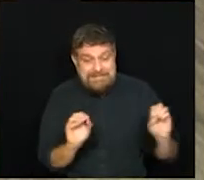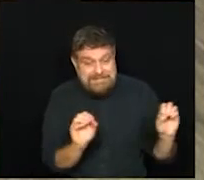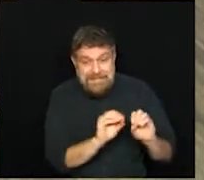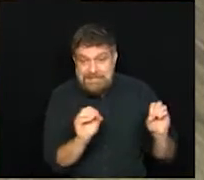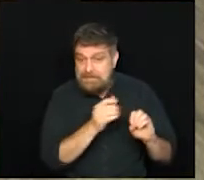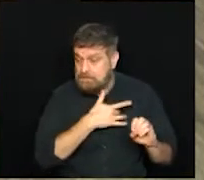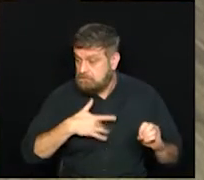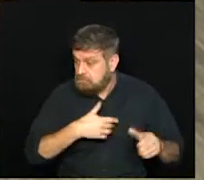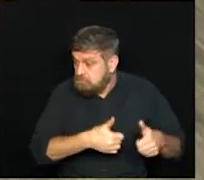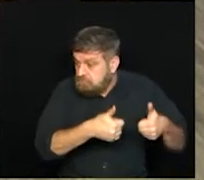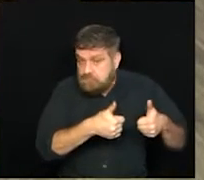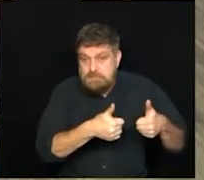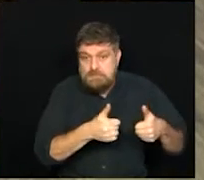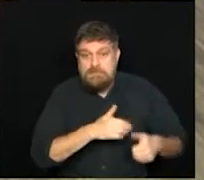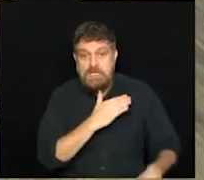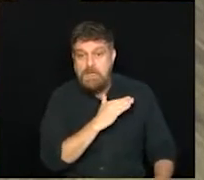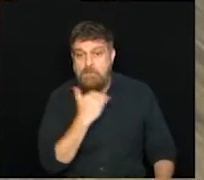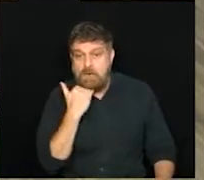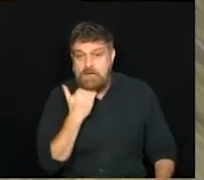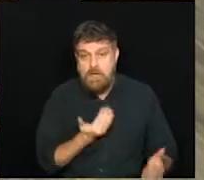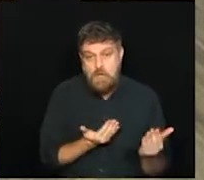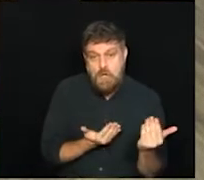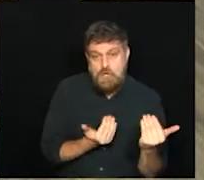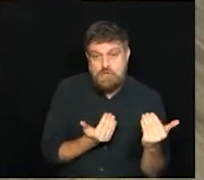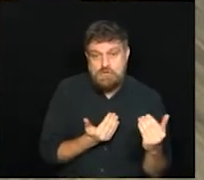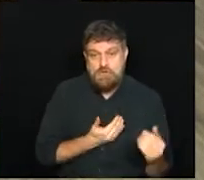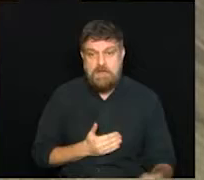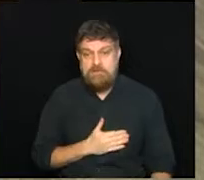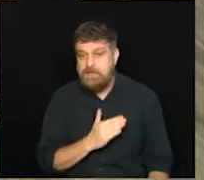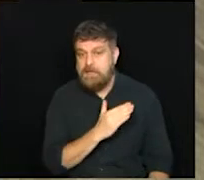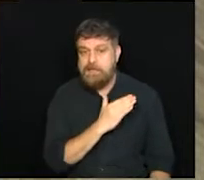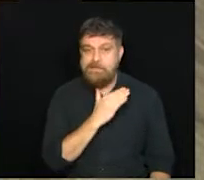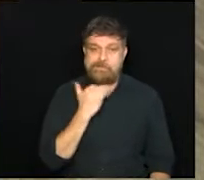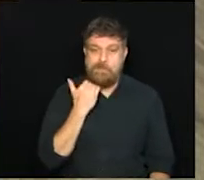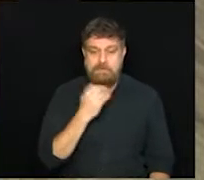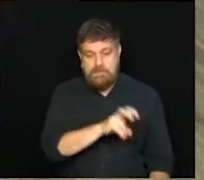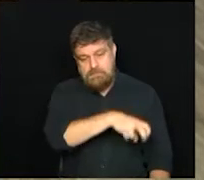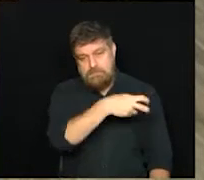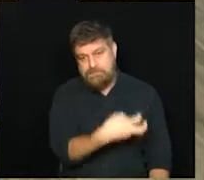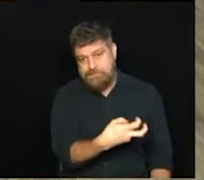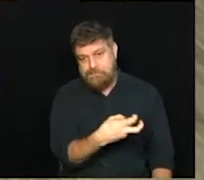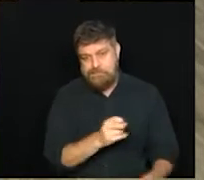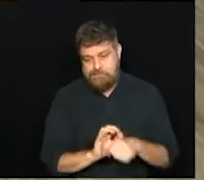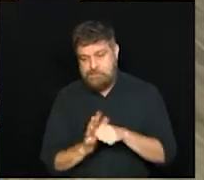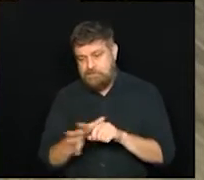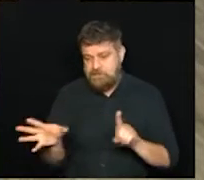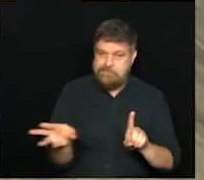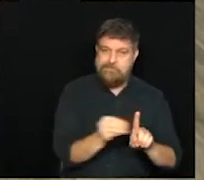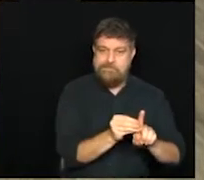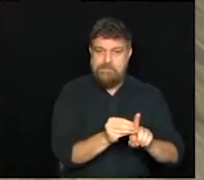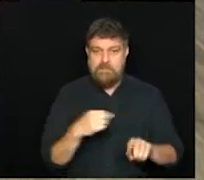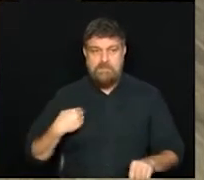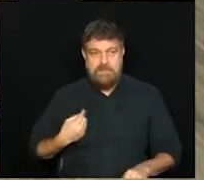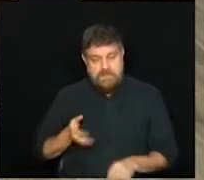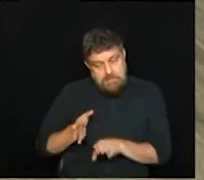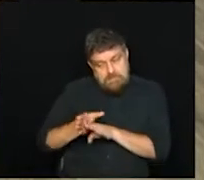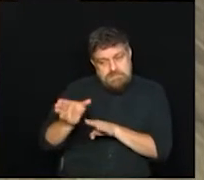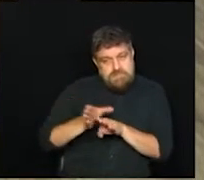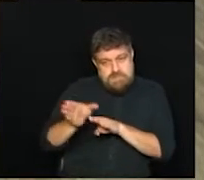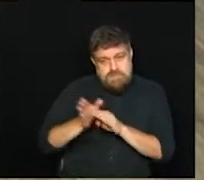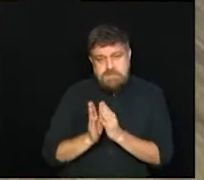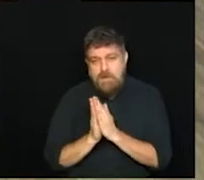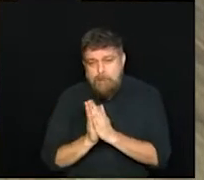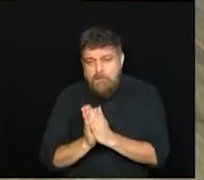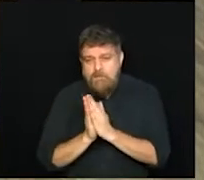comorbidades, ou seja, jovem e que perdeu a vida para a Covid-19. Então, por isso que a gente sempre pede aqui